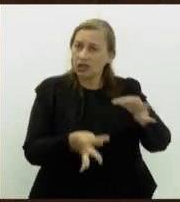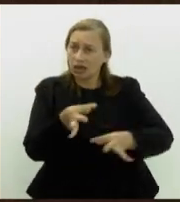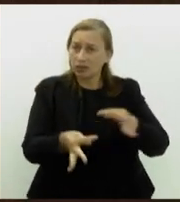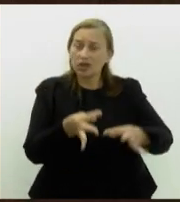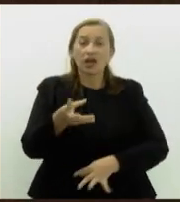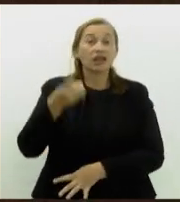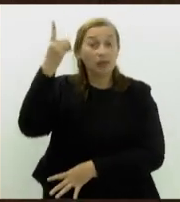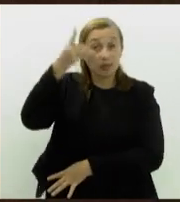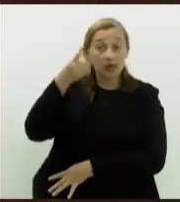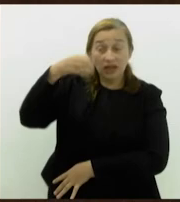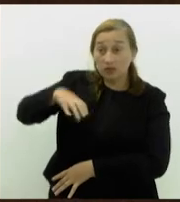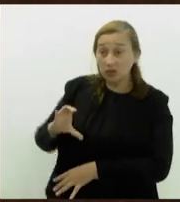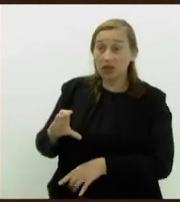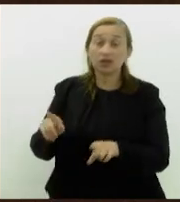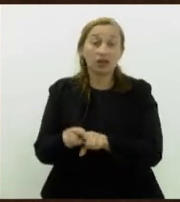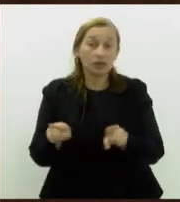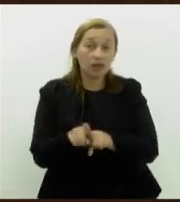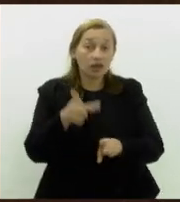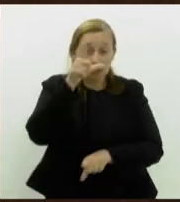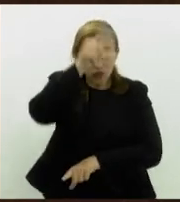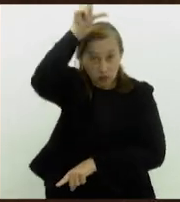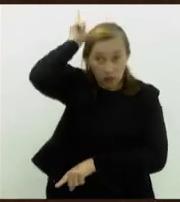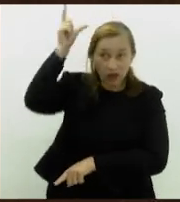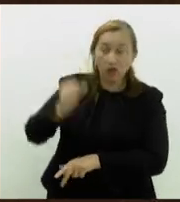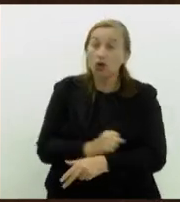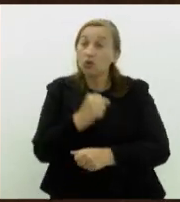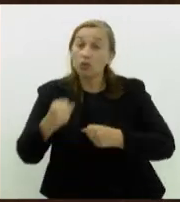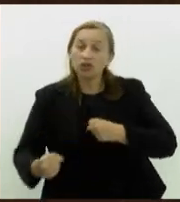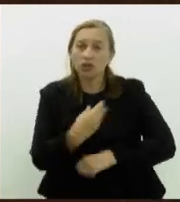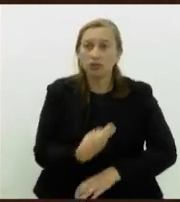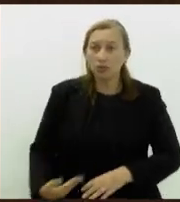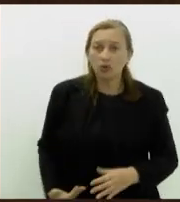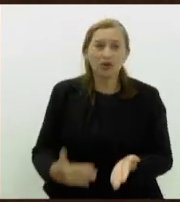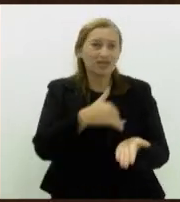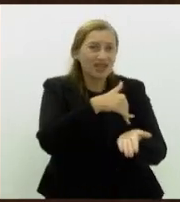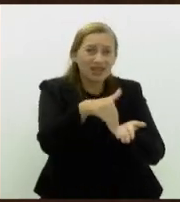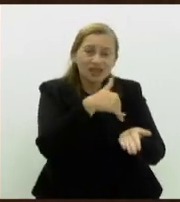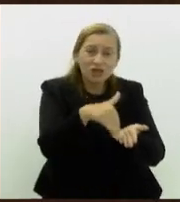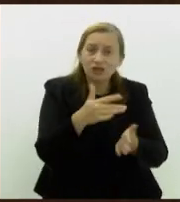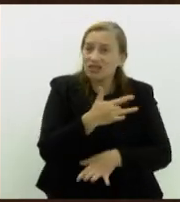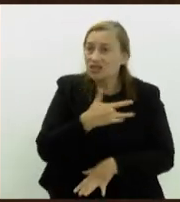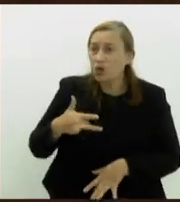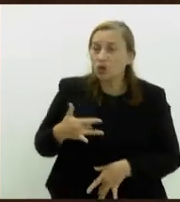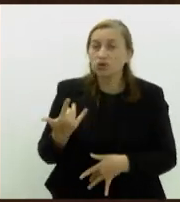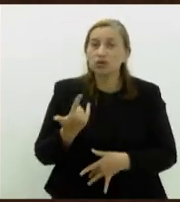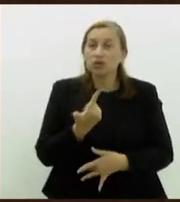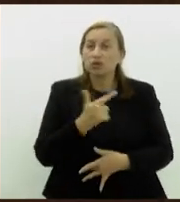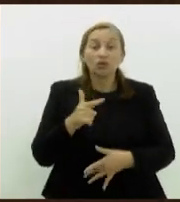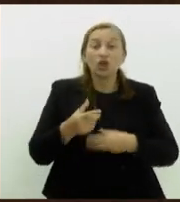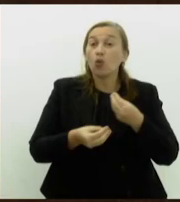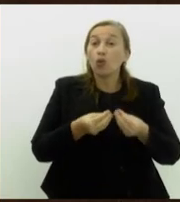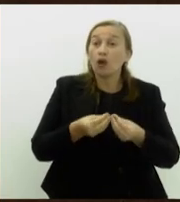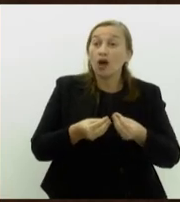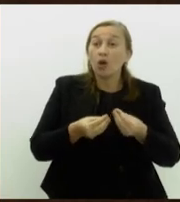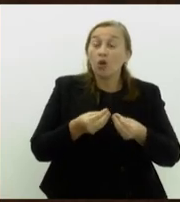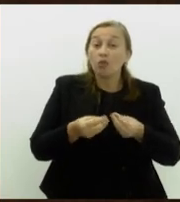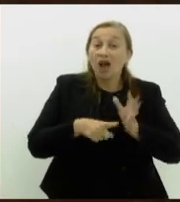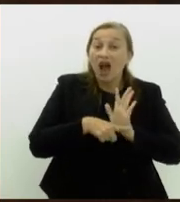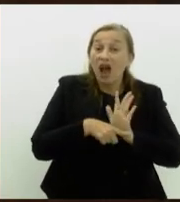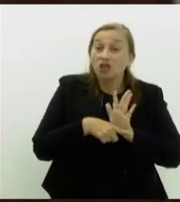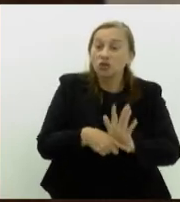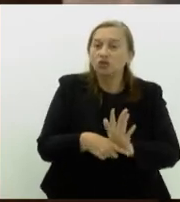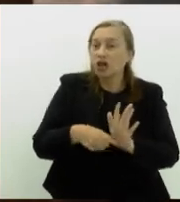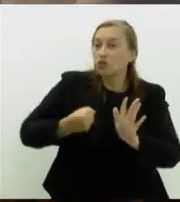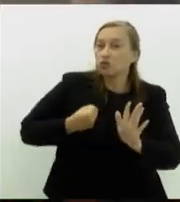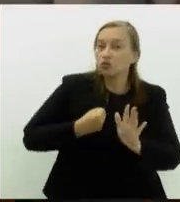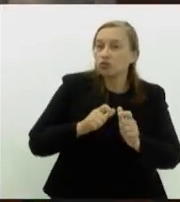Luiz Paulo. O poder público, através das secretarias de saúde, não tem dado conta do número exorbitante